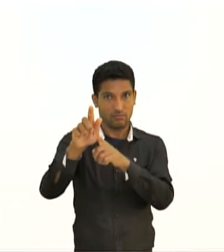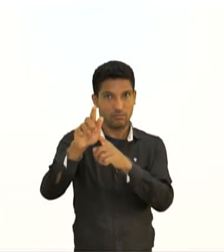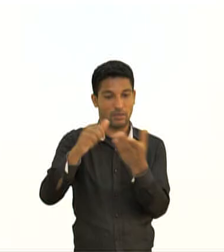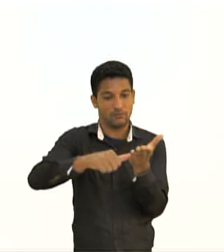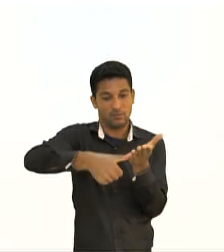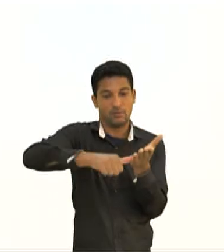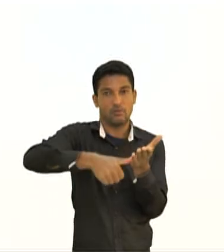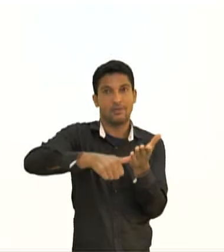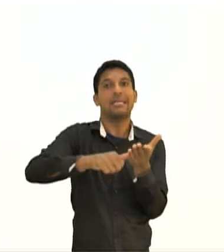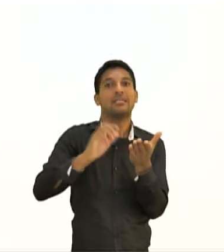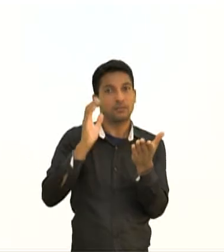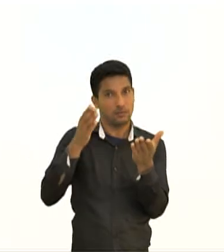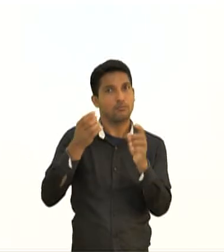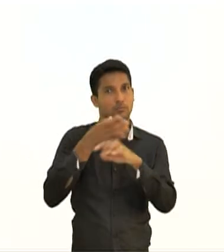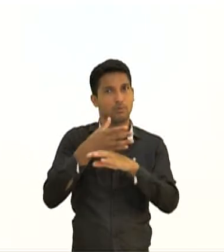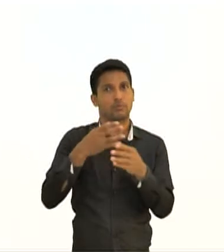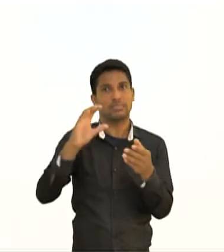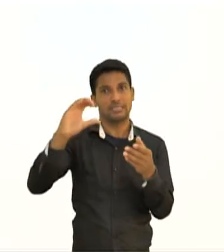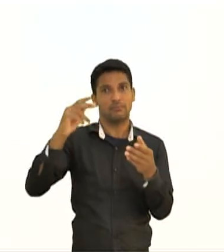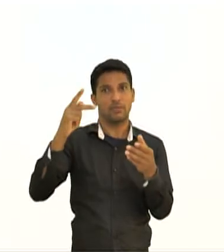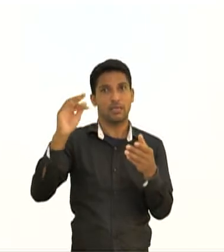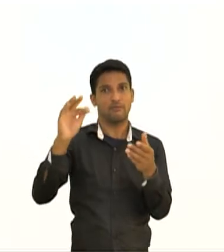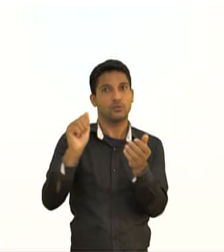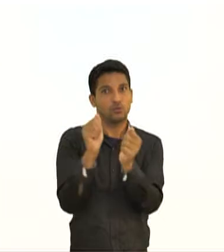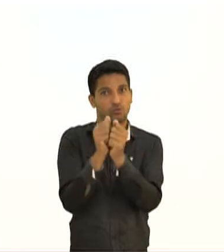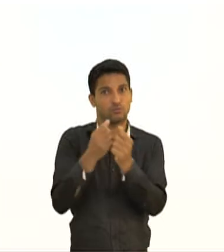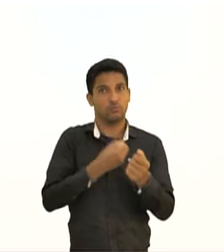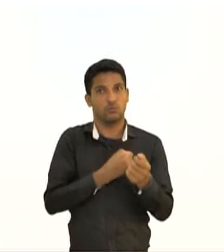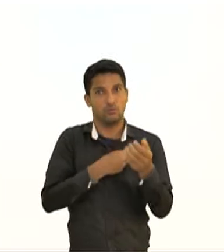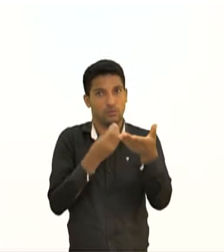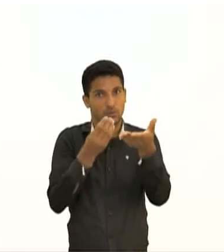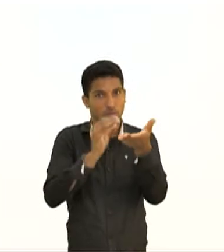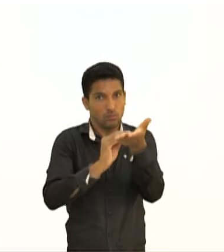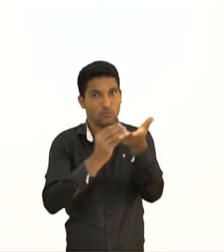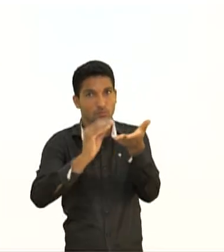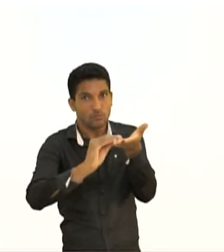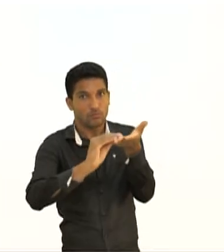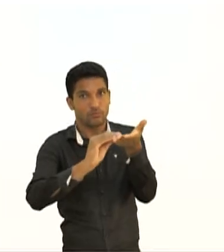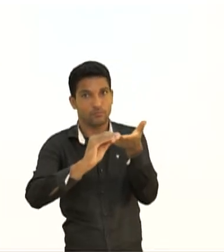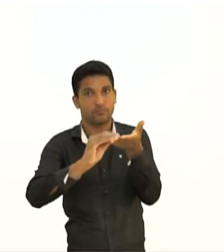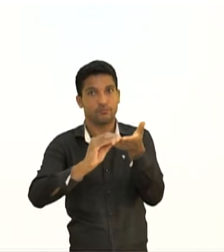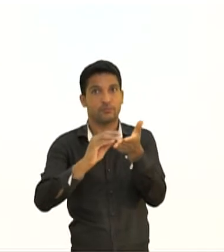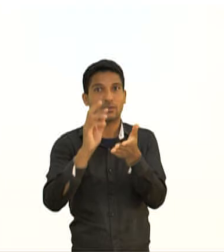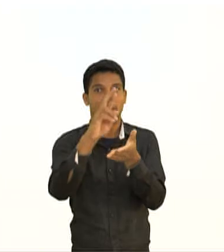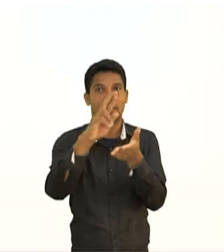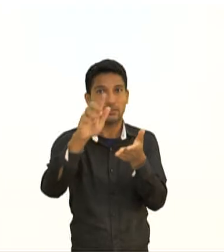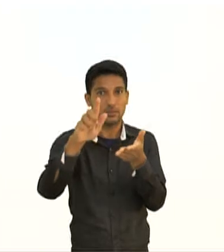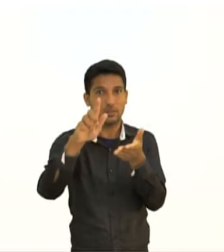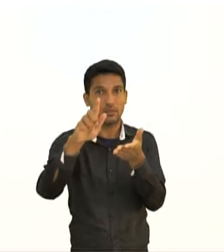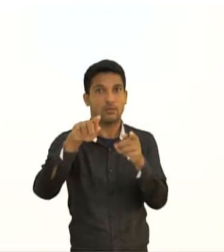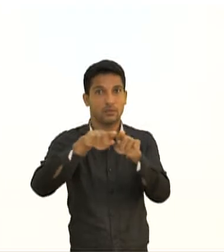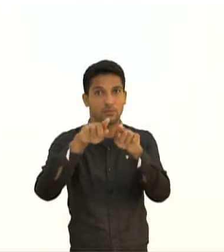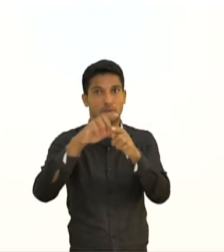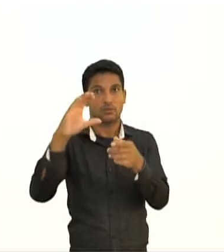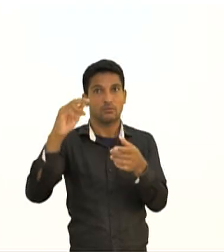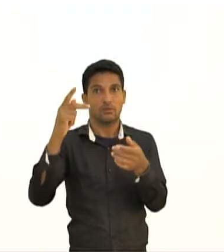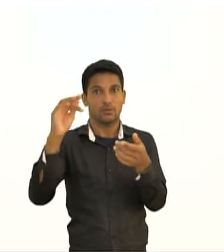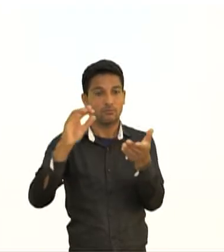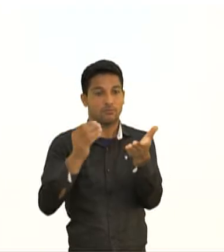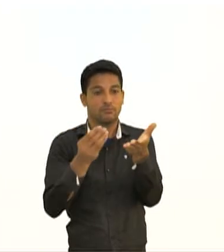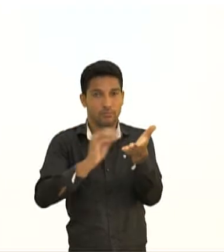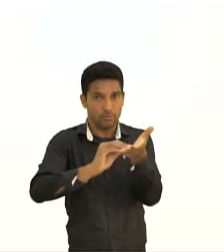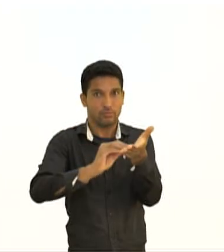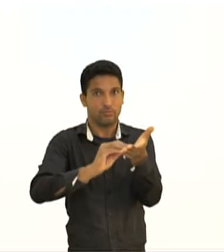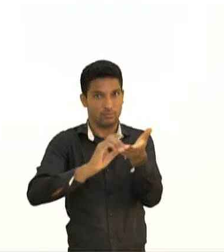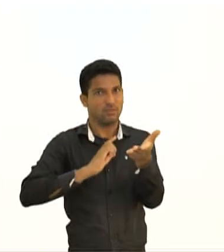fazem a carteira de identidade, que é o RG, já vem escrito ali o número do CPF, né? Descrito nitidamente para que a gente possa